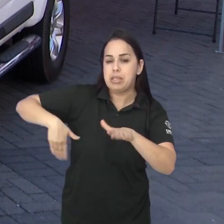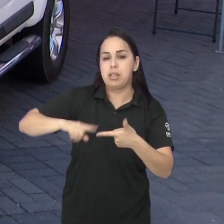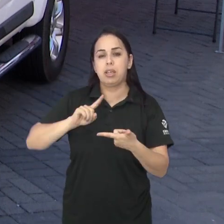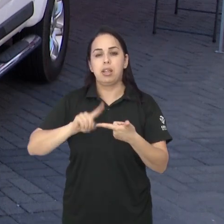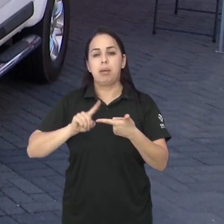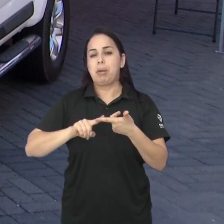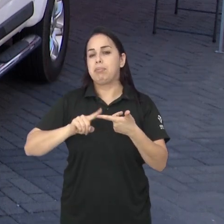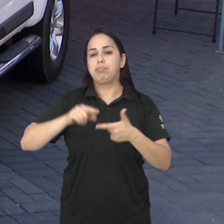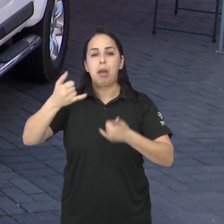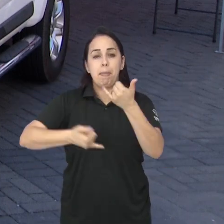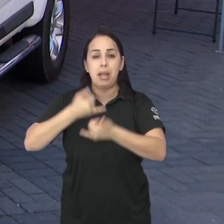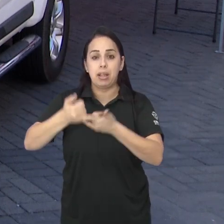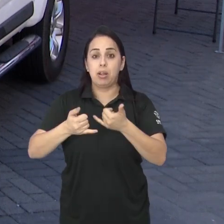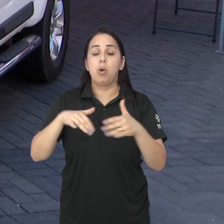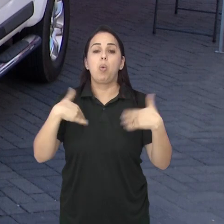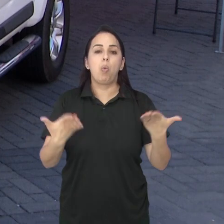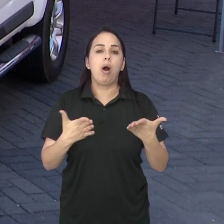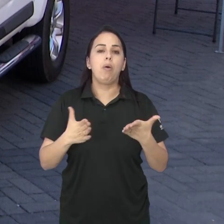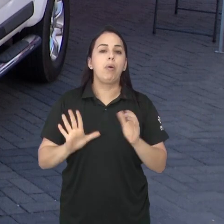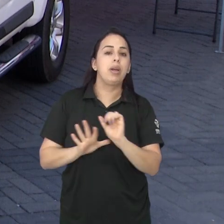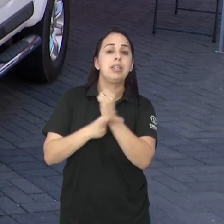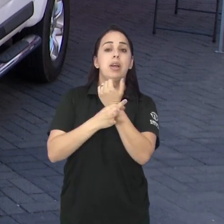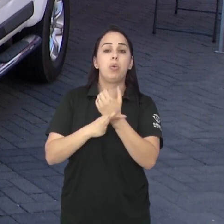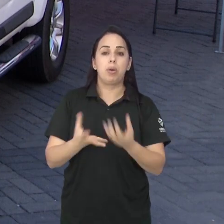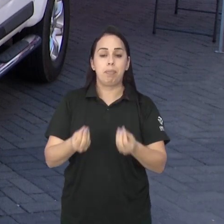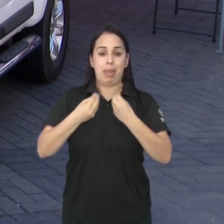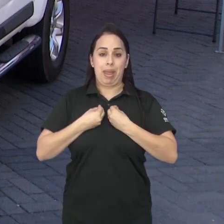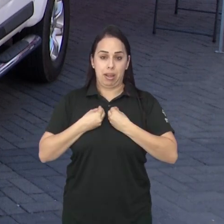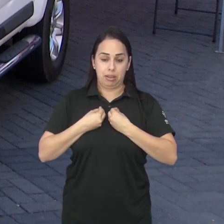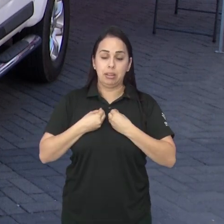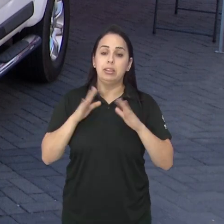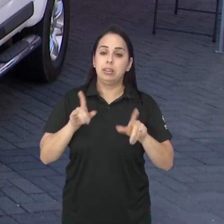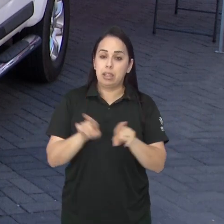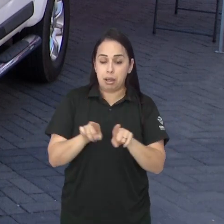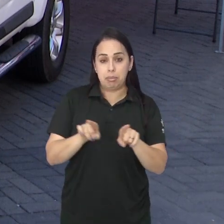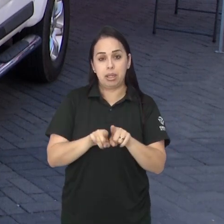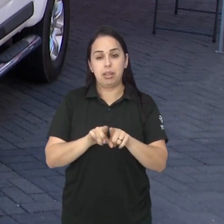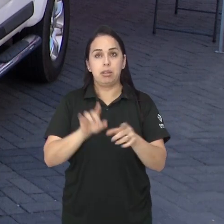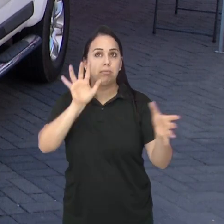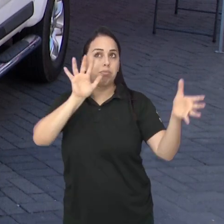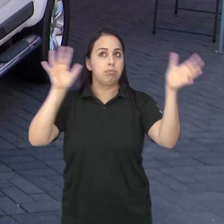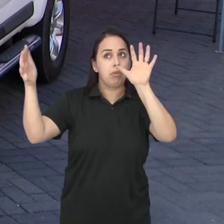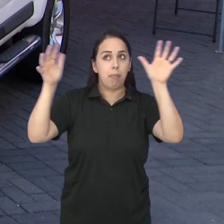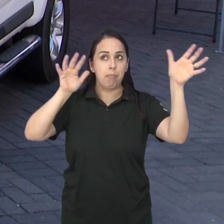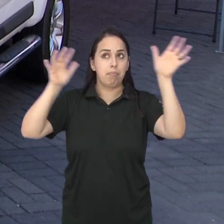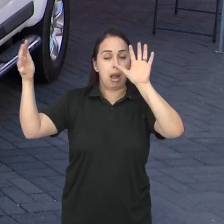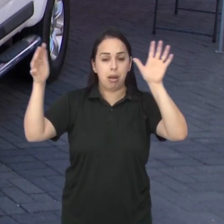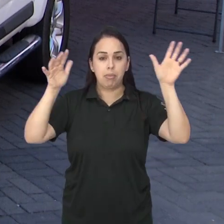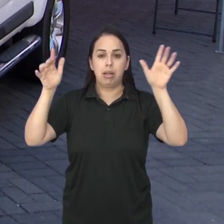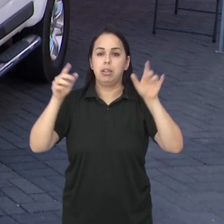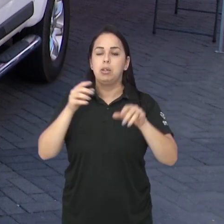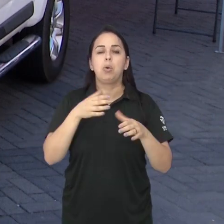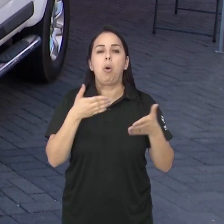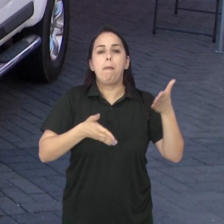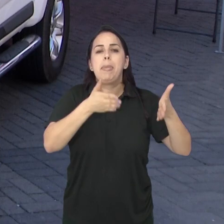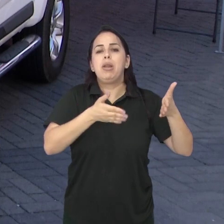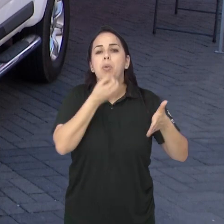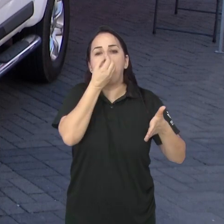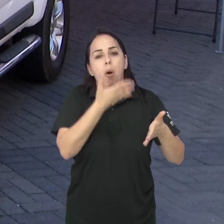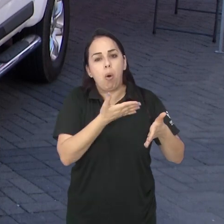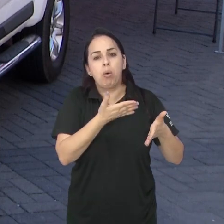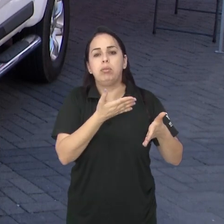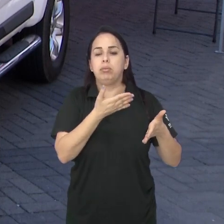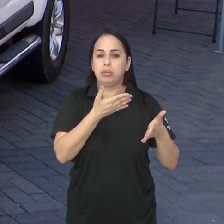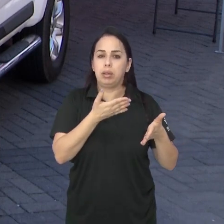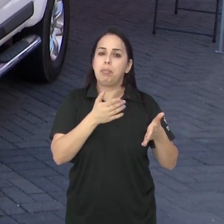né, as atividades seguras e, consequentemente, com relação à mudança climática, né, os períodos bons para